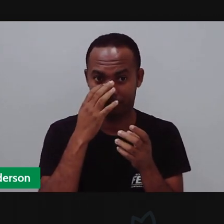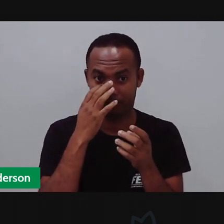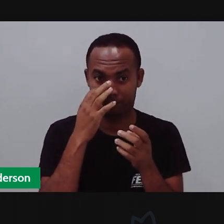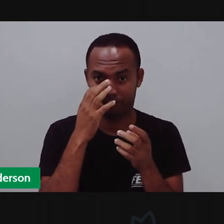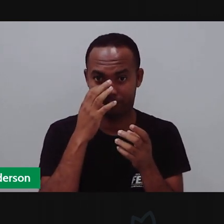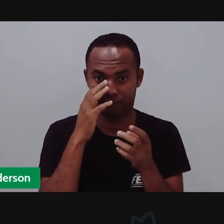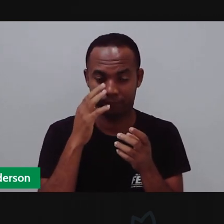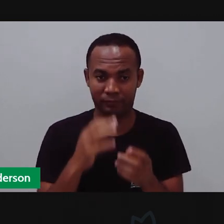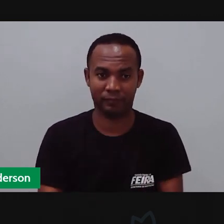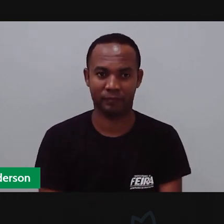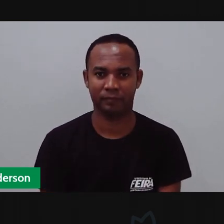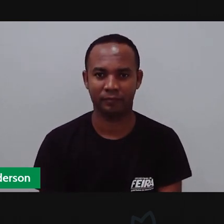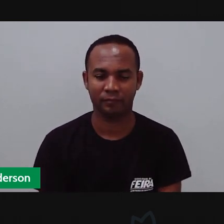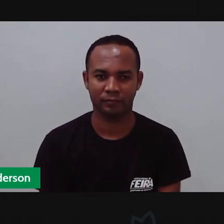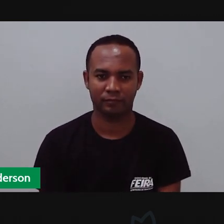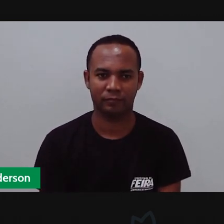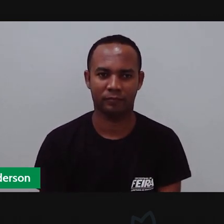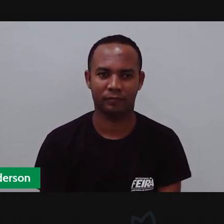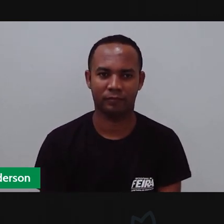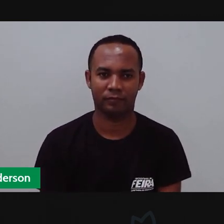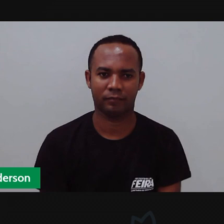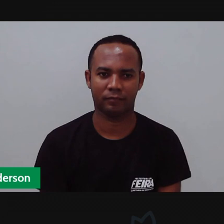Aqui é gosto, tá?